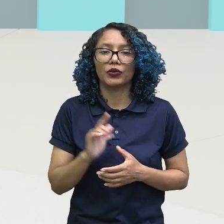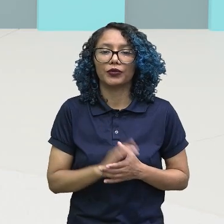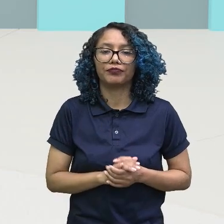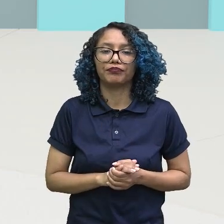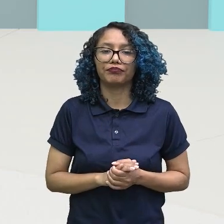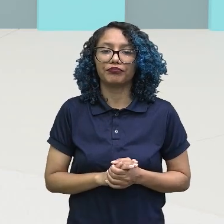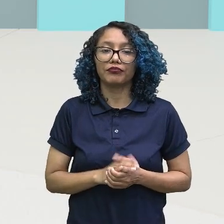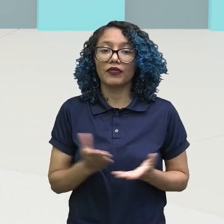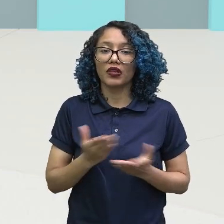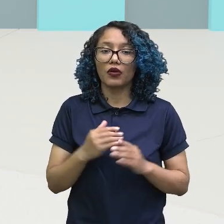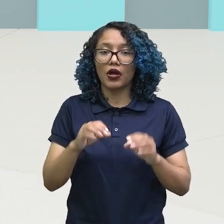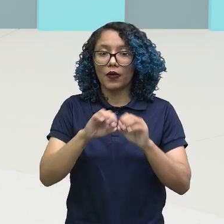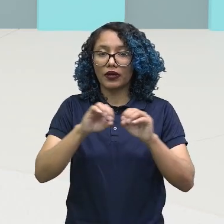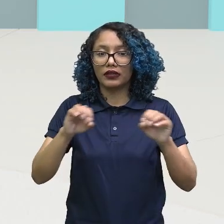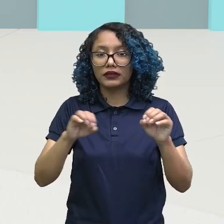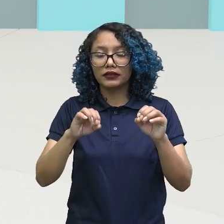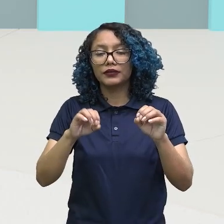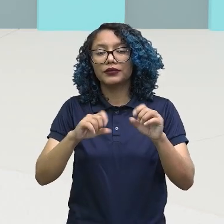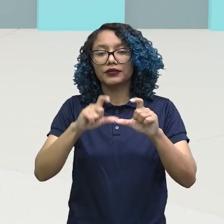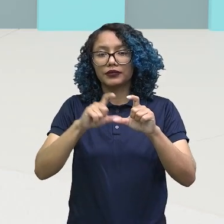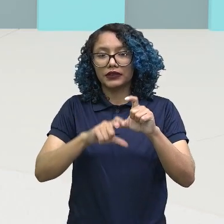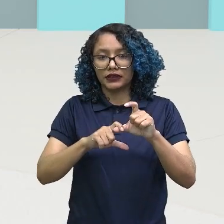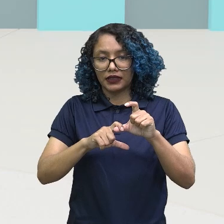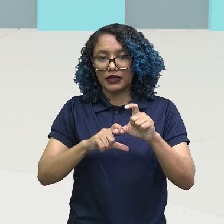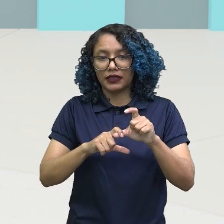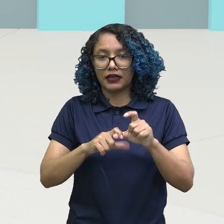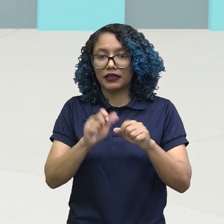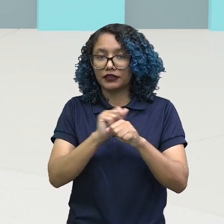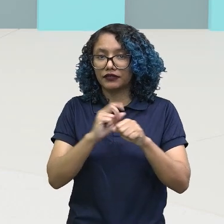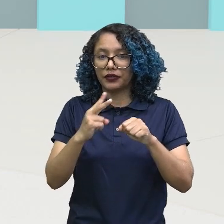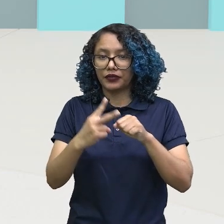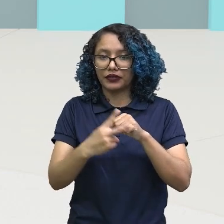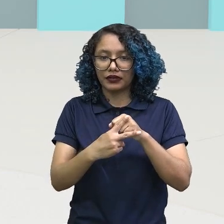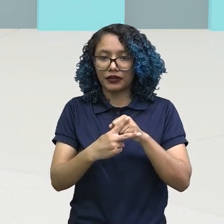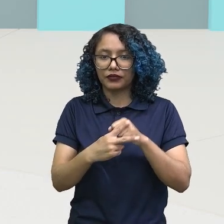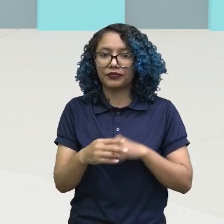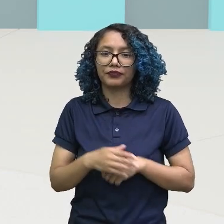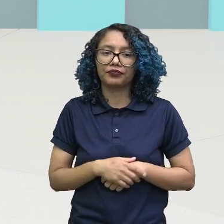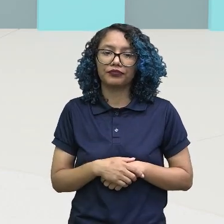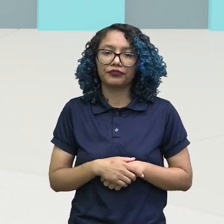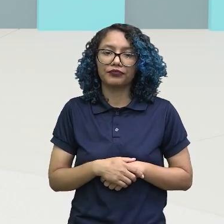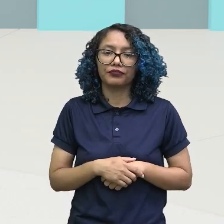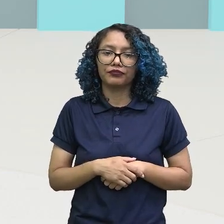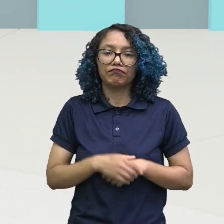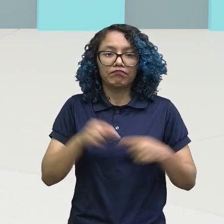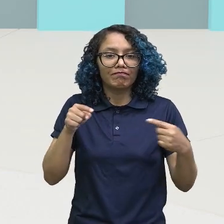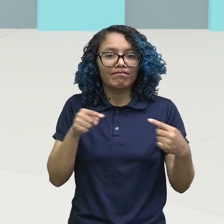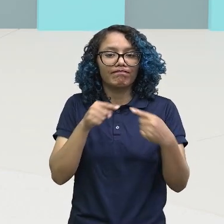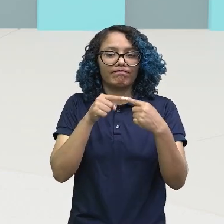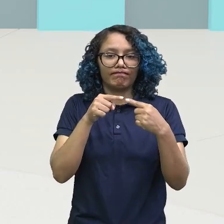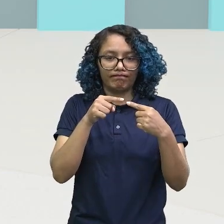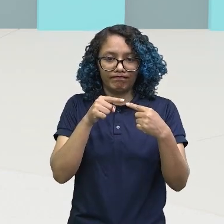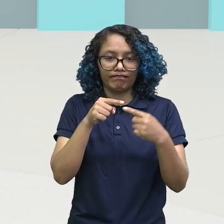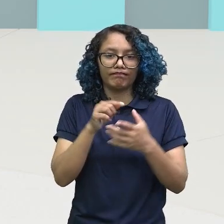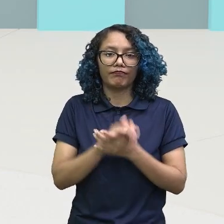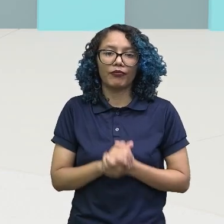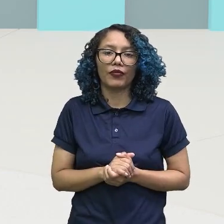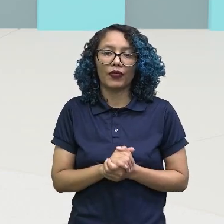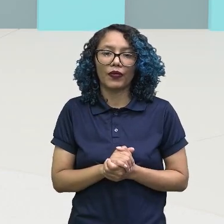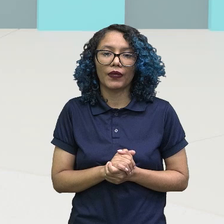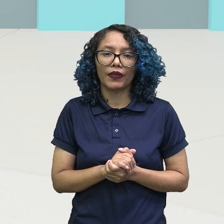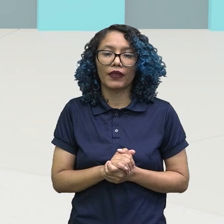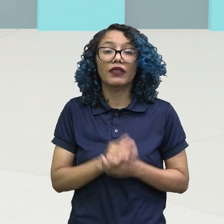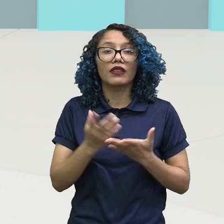as orações subordinadas adverbiais conformativas. Esse tipo de conjunção, ela